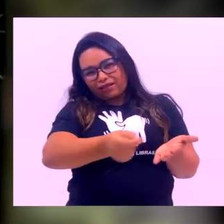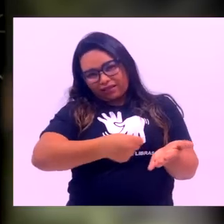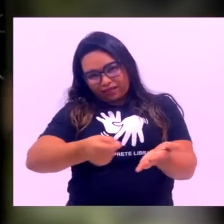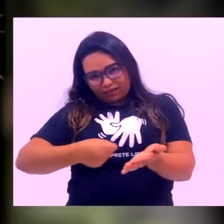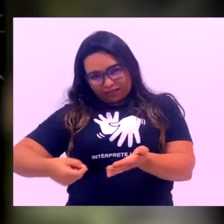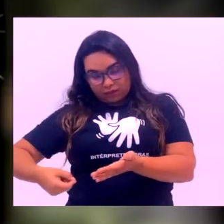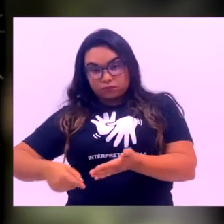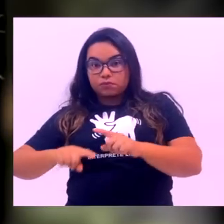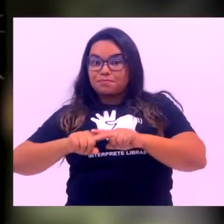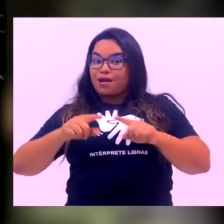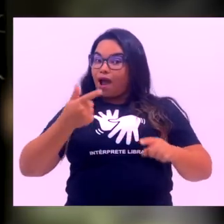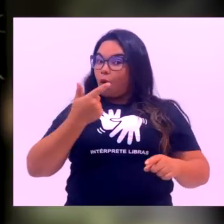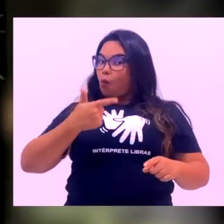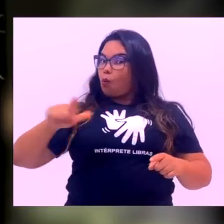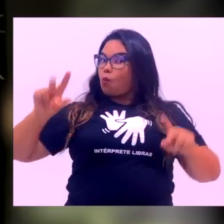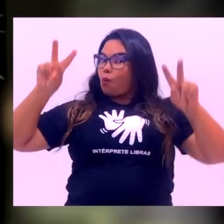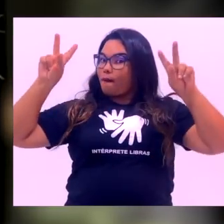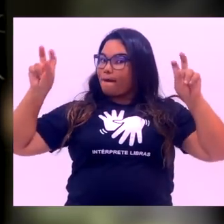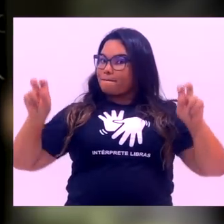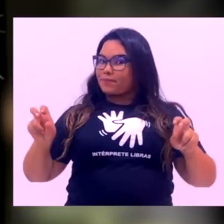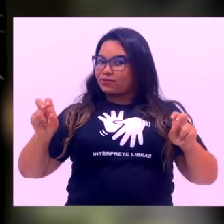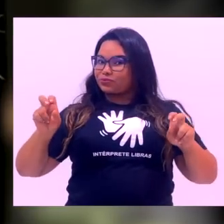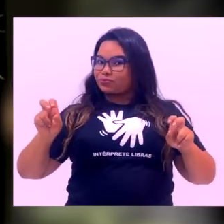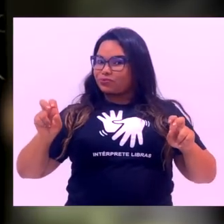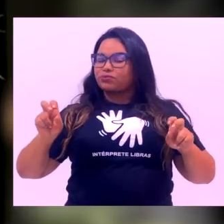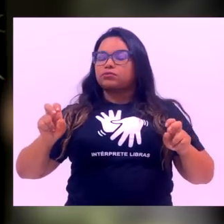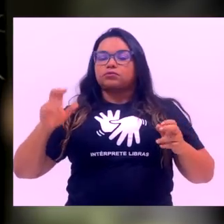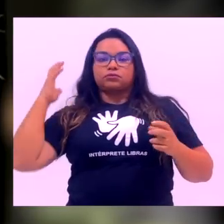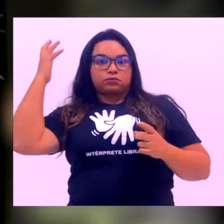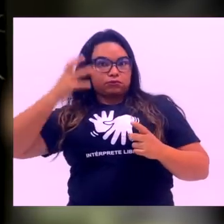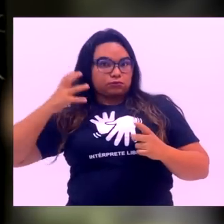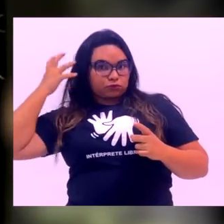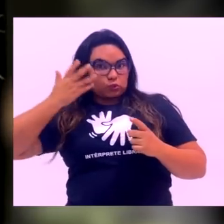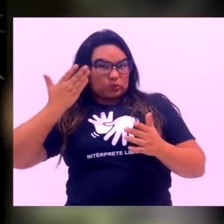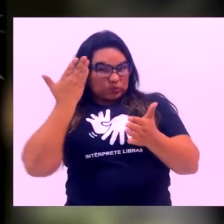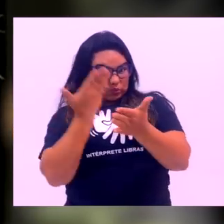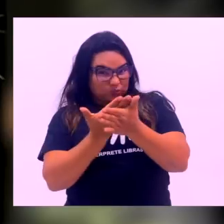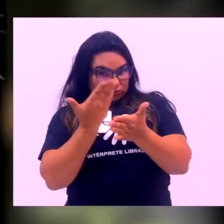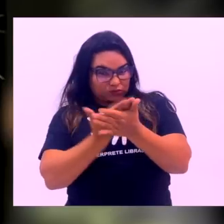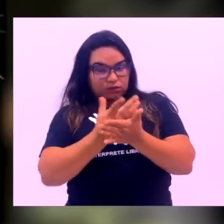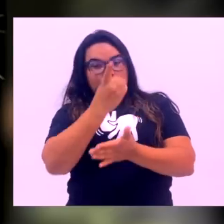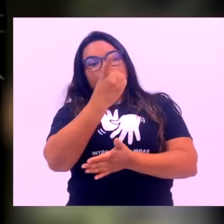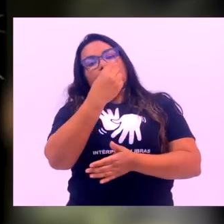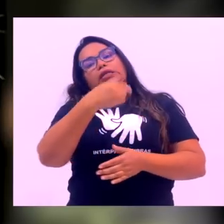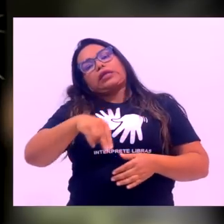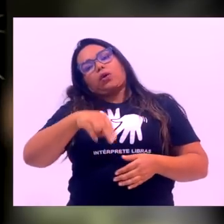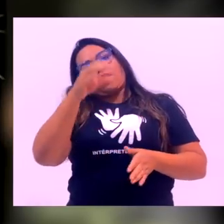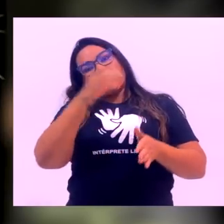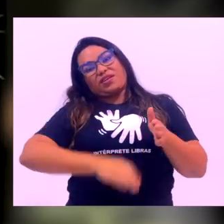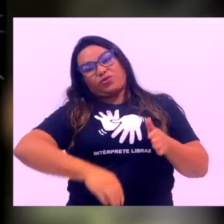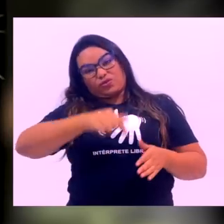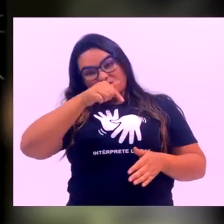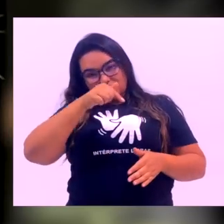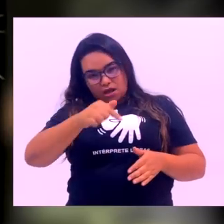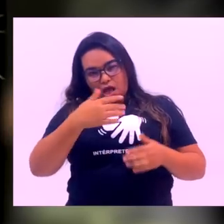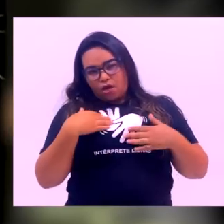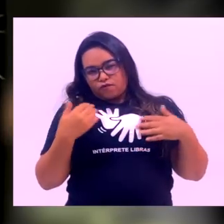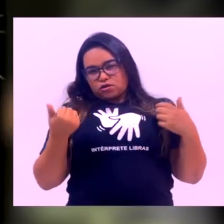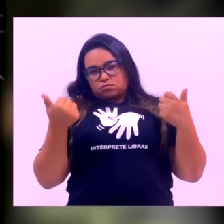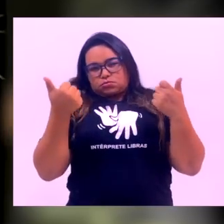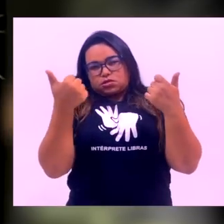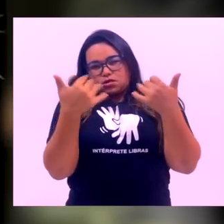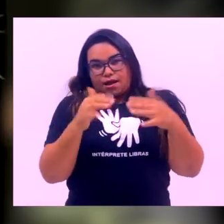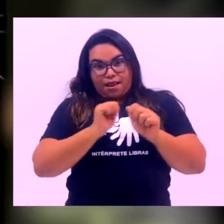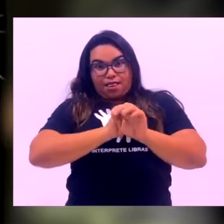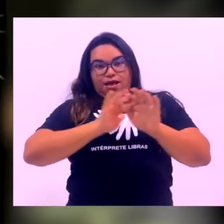na nossa próxima palestra, nós estudaremos Daniel capítulo 7. E nós vamos colorir a figura. E então